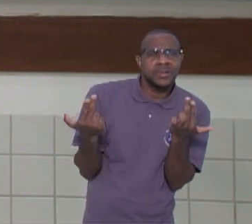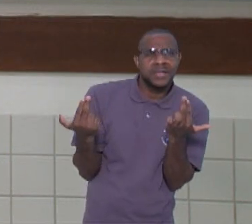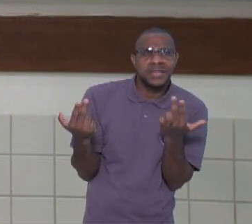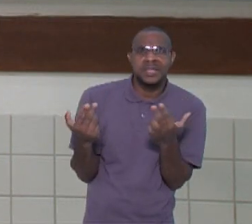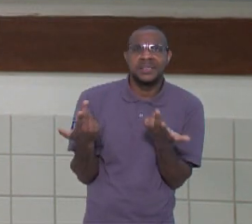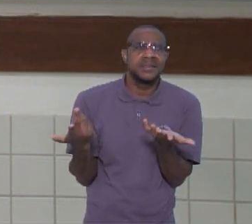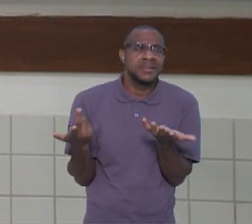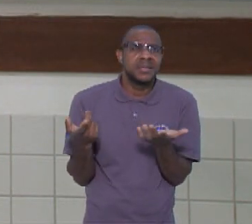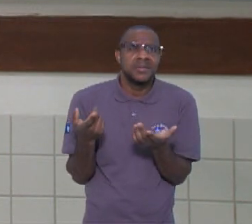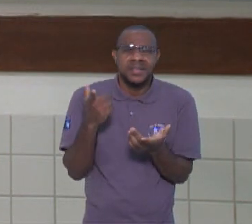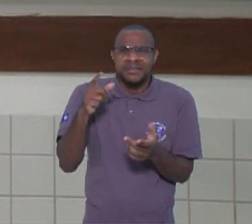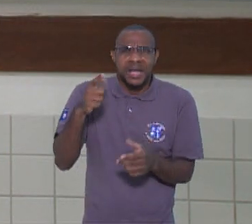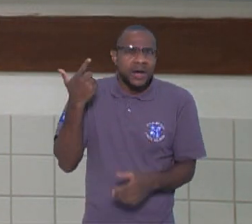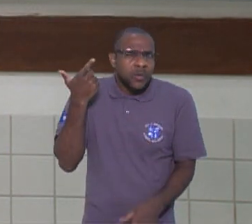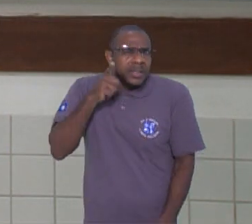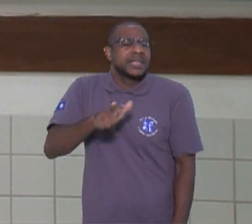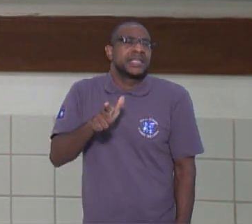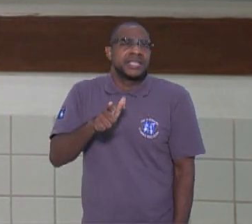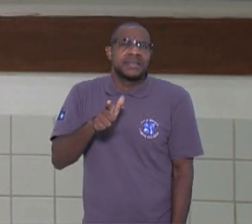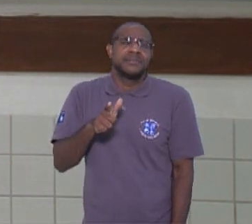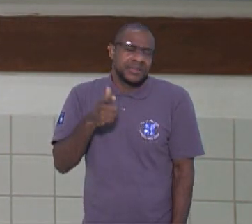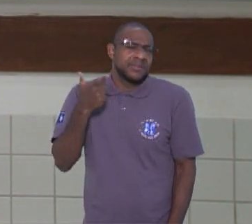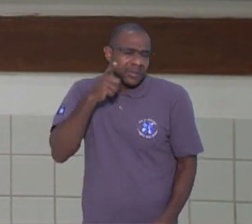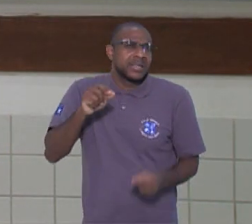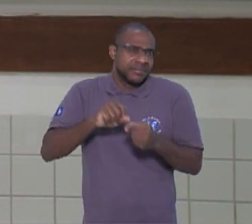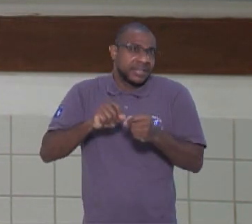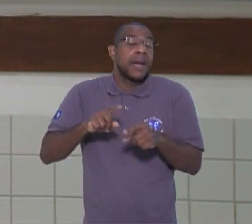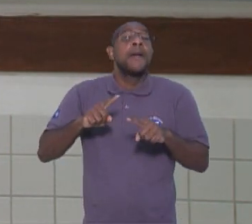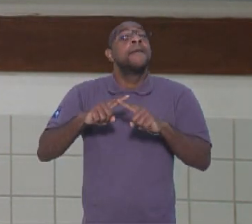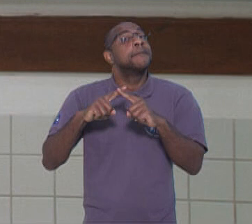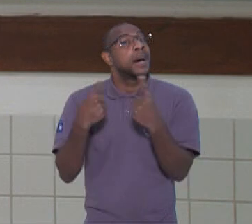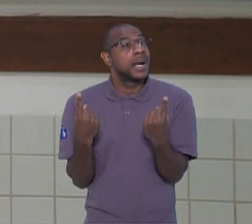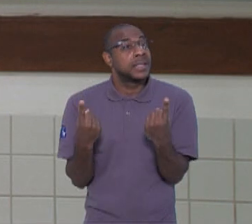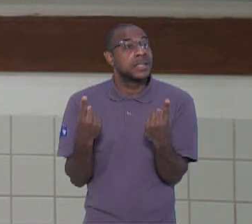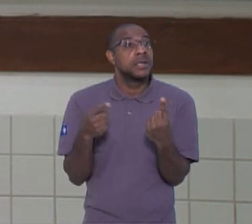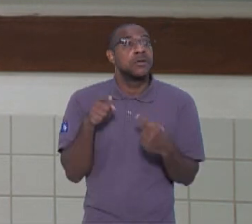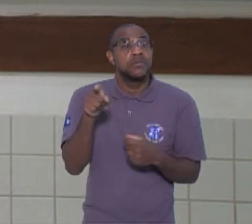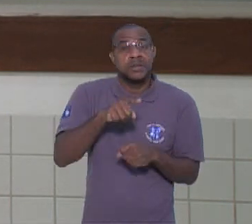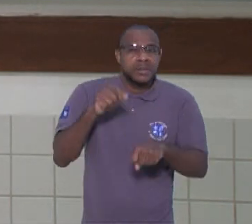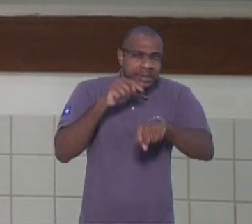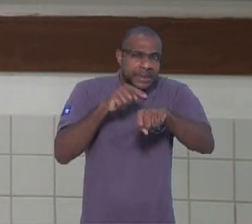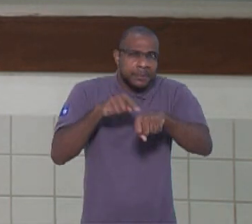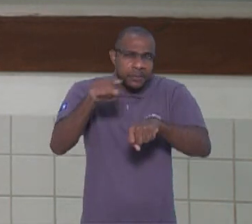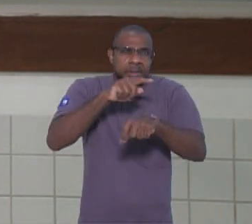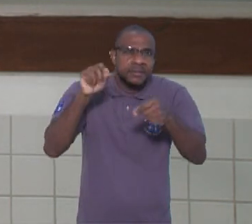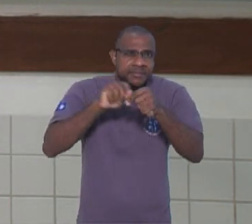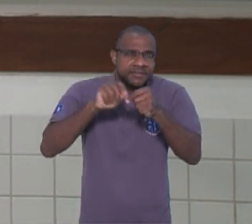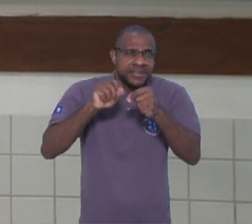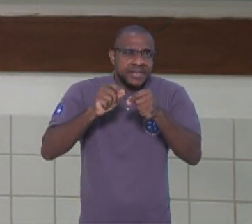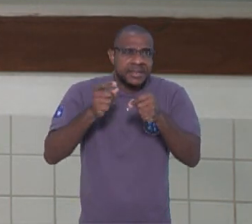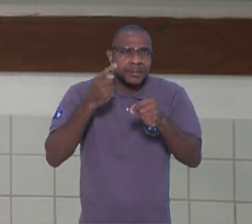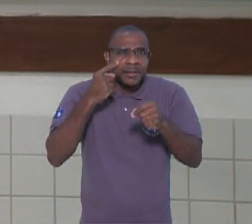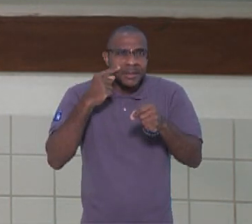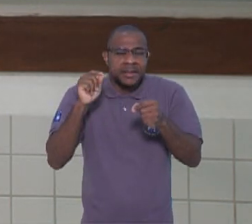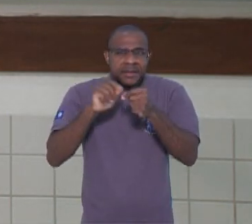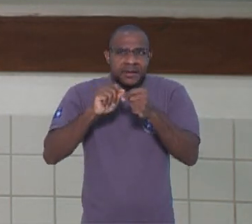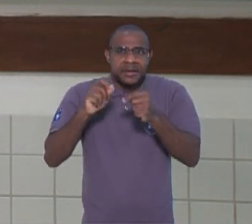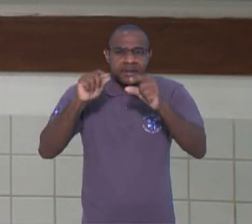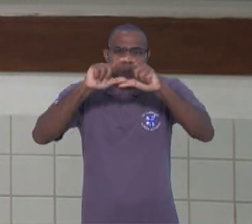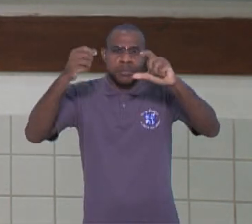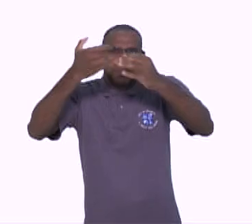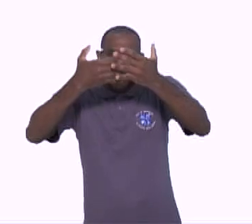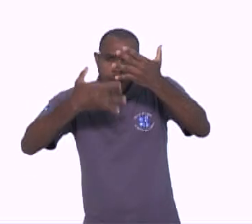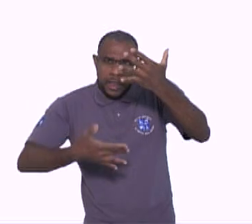vai tirar de letra. Ok? Mas para isso, eu vou agora dar um tempinho para que você possa resolver. Ok?